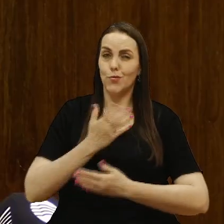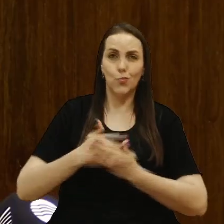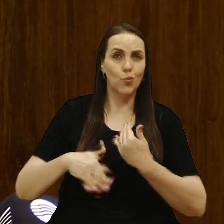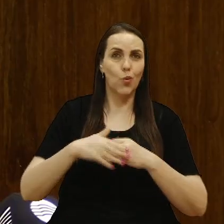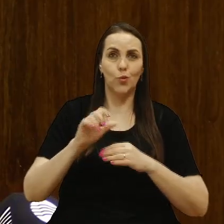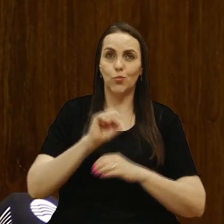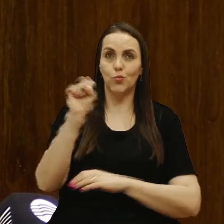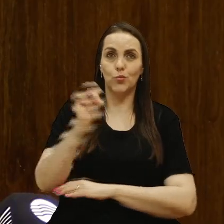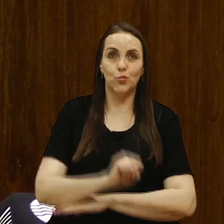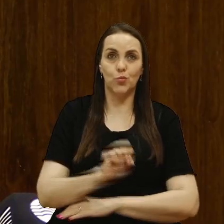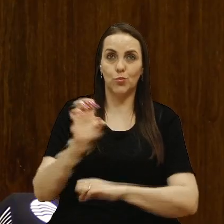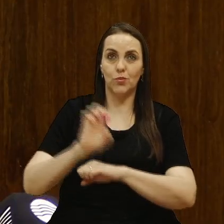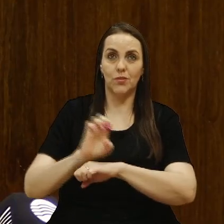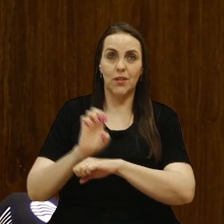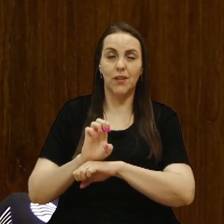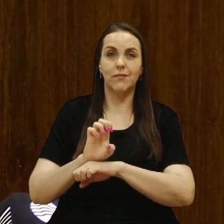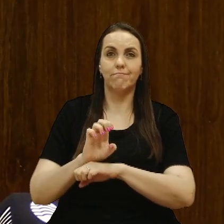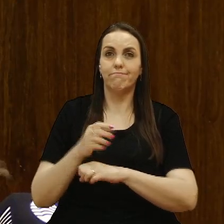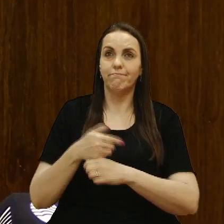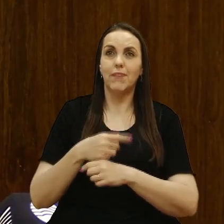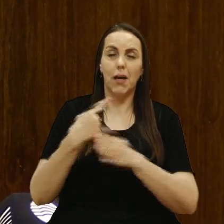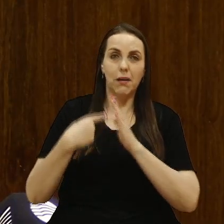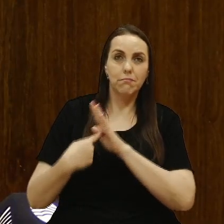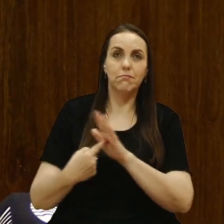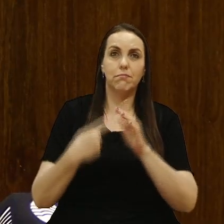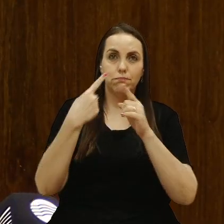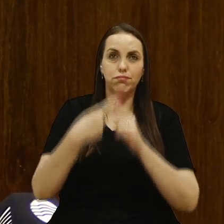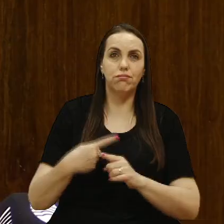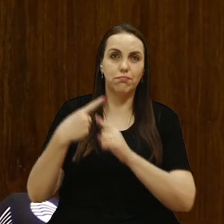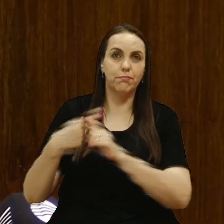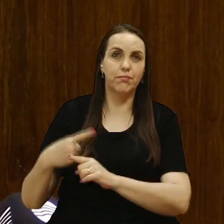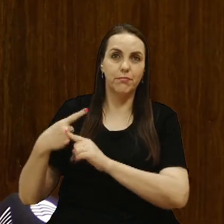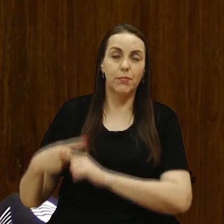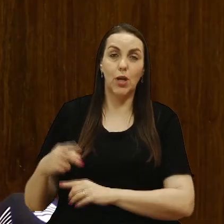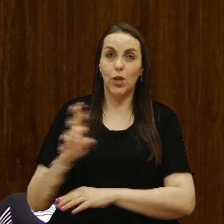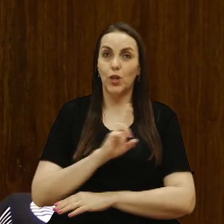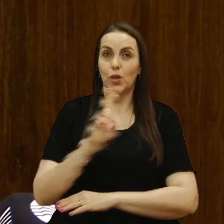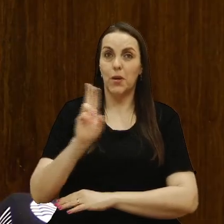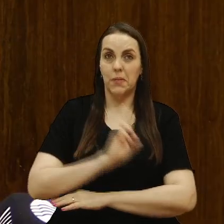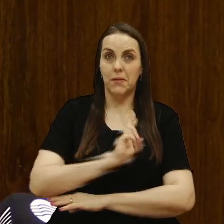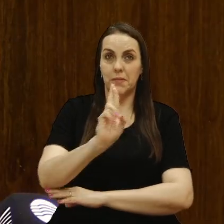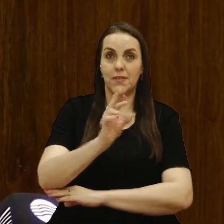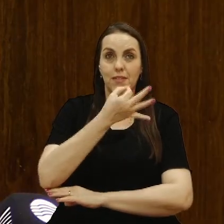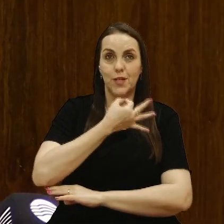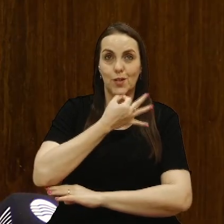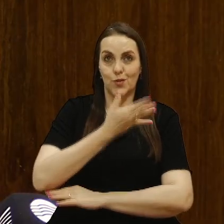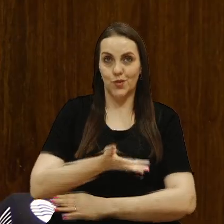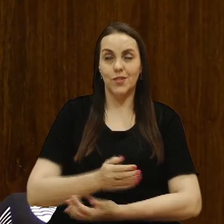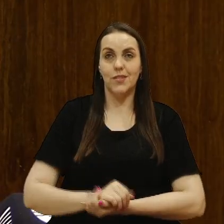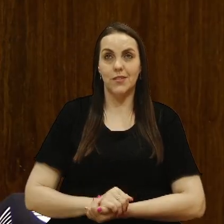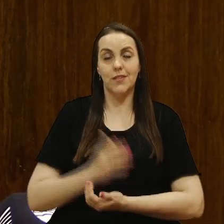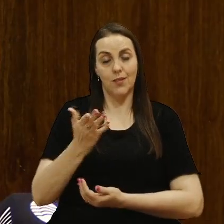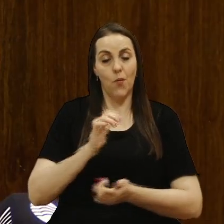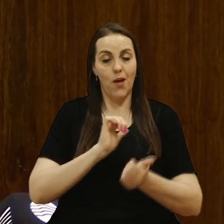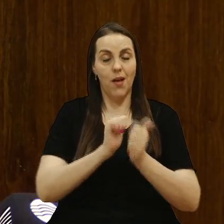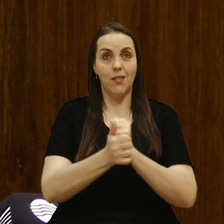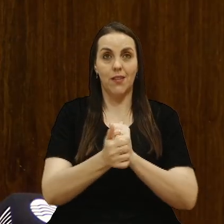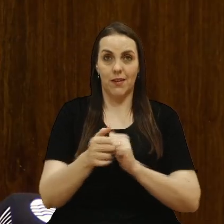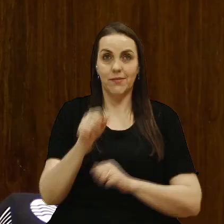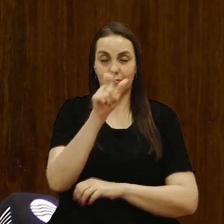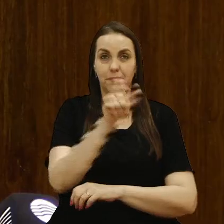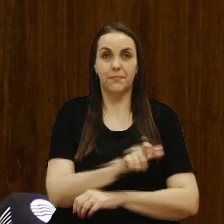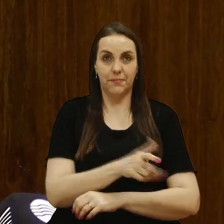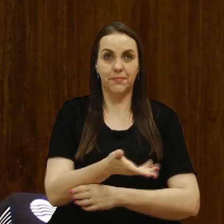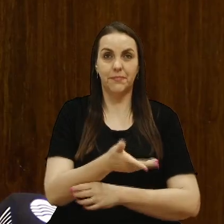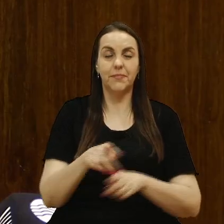do estado, fazendo grandes apresentações e levando o nome da nossa cidade. Então fica bom para o atleta e fica excelente para